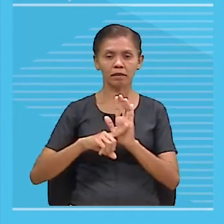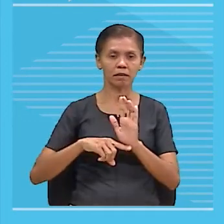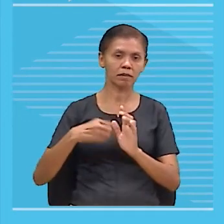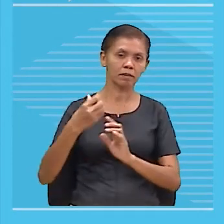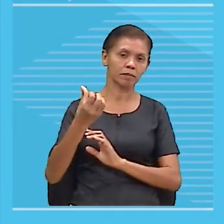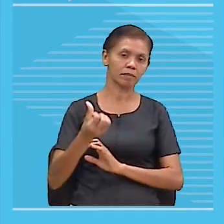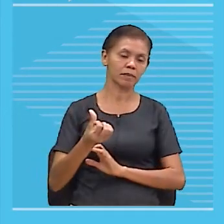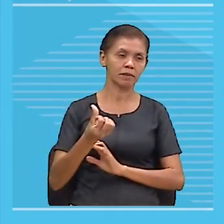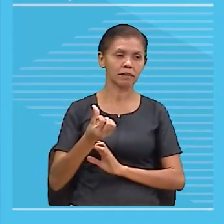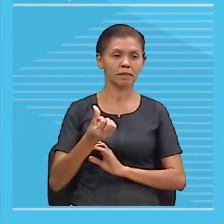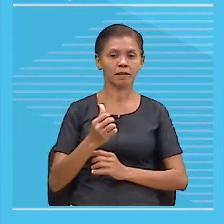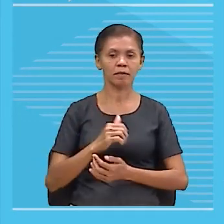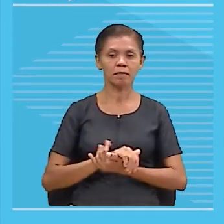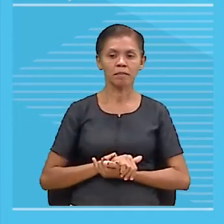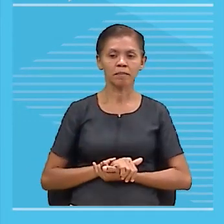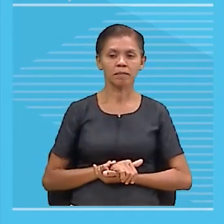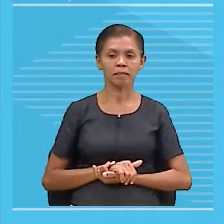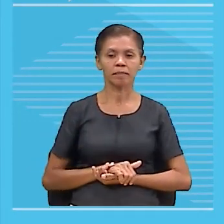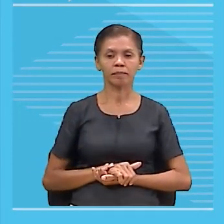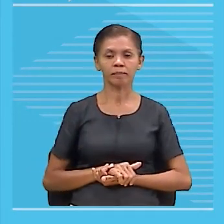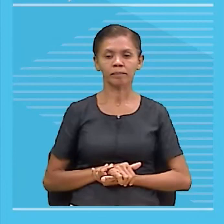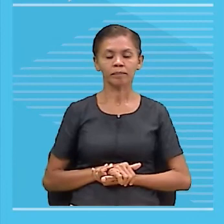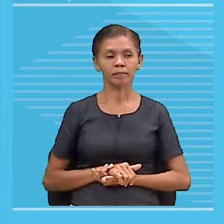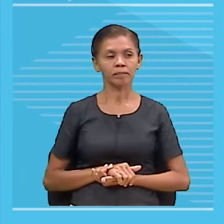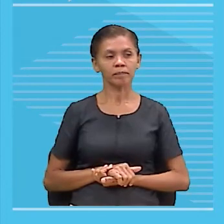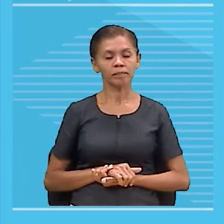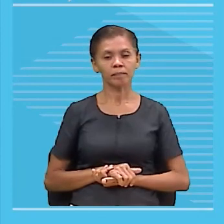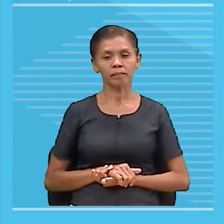escreve a constante assim, ó. 80